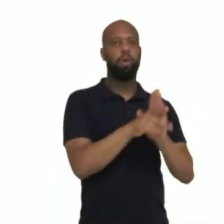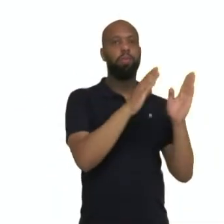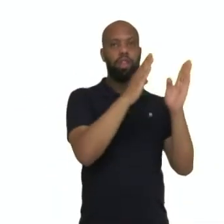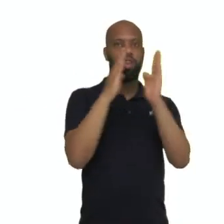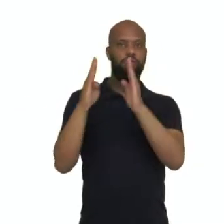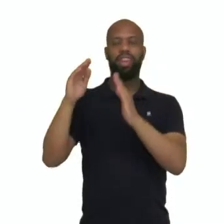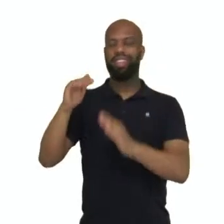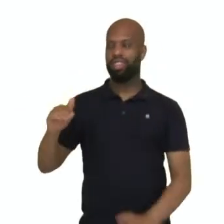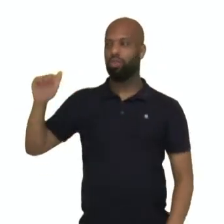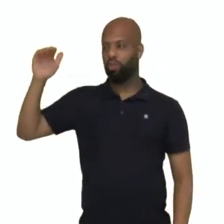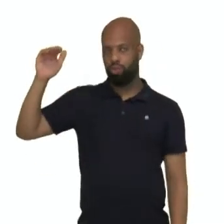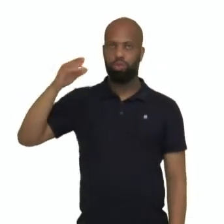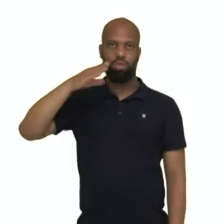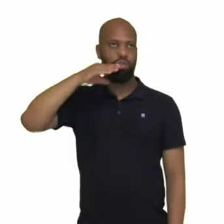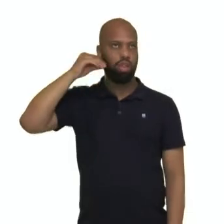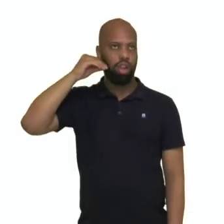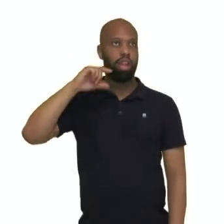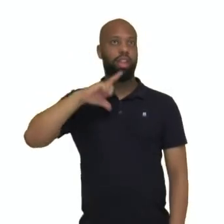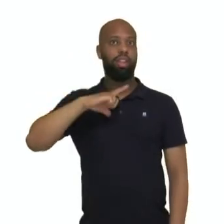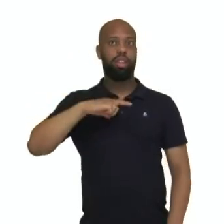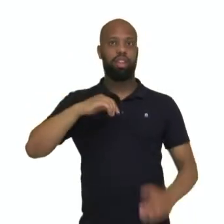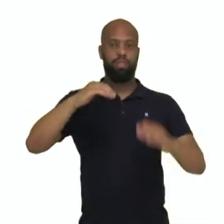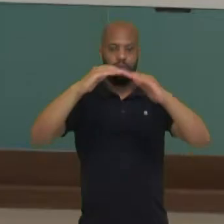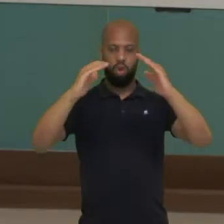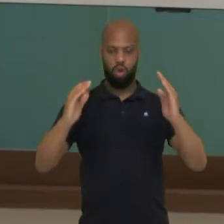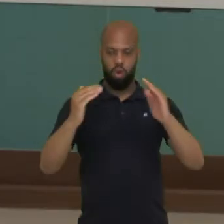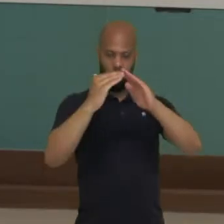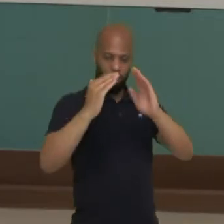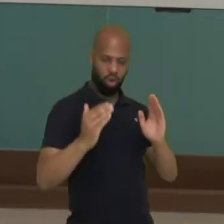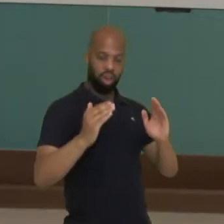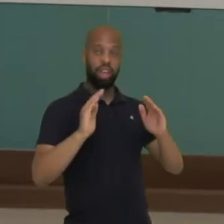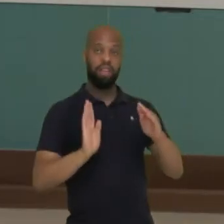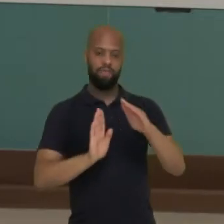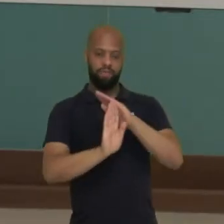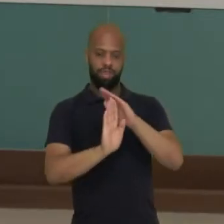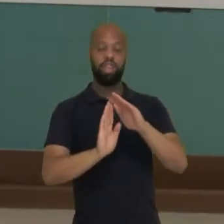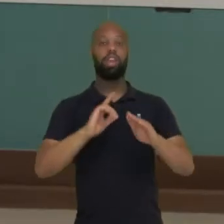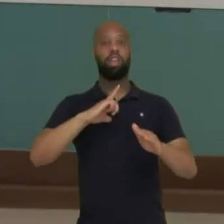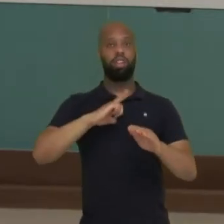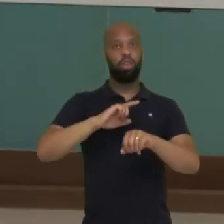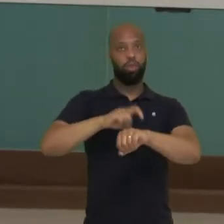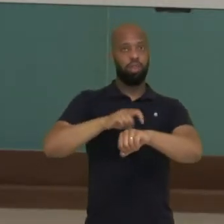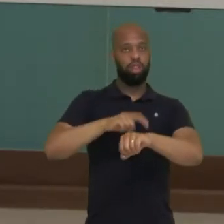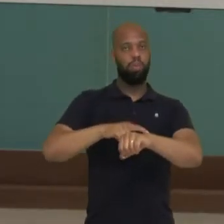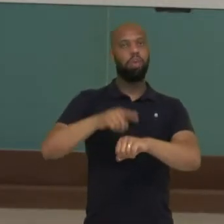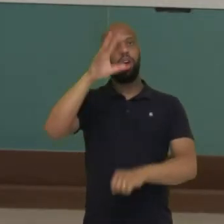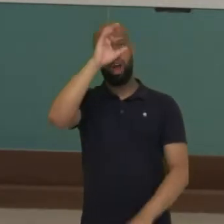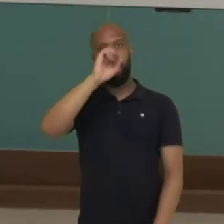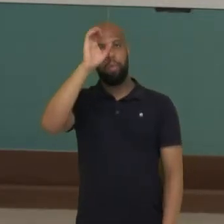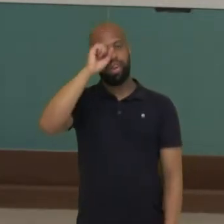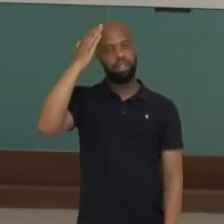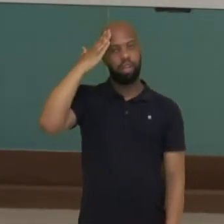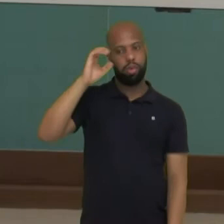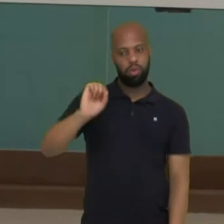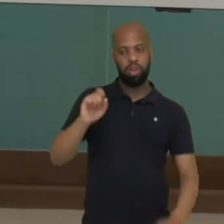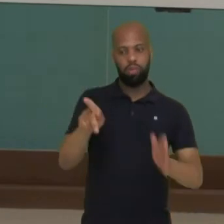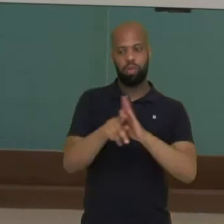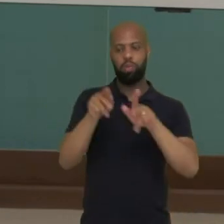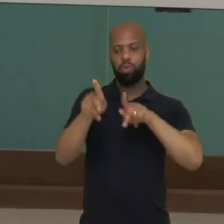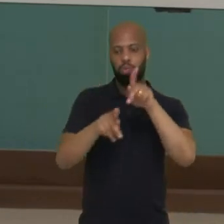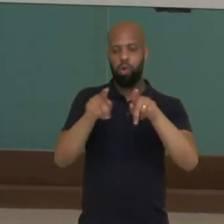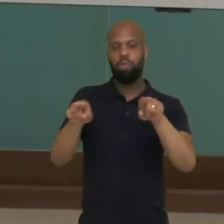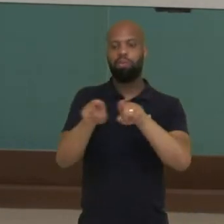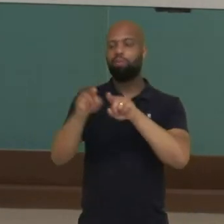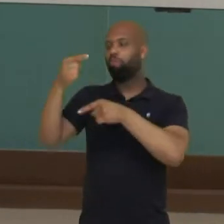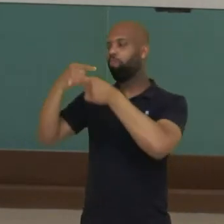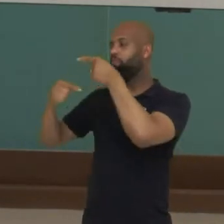oca, preparando-se para esse ritual. Durante esse tempo, eles aprendem a sabedoria do seu povo, a sua ancestralidade,